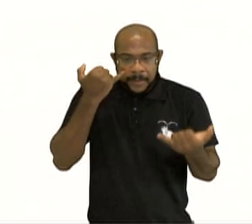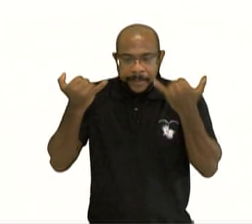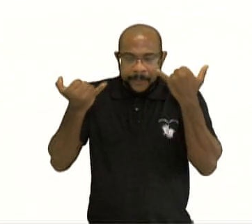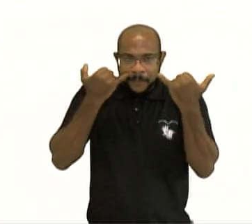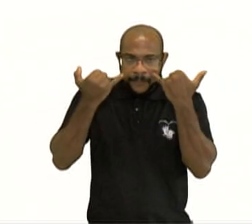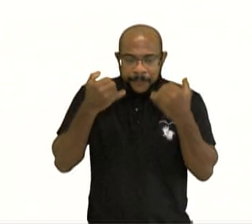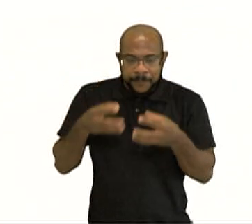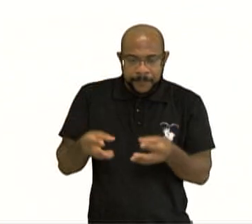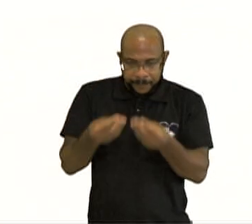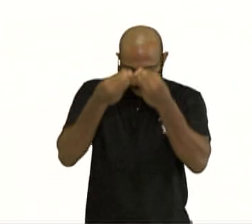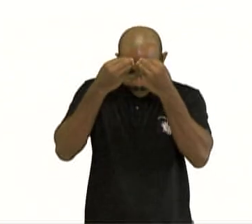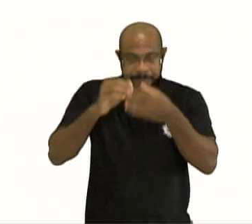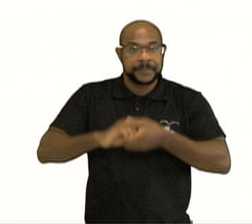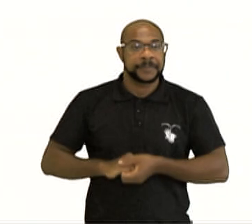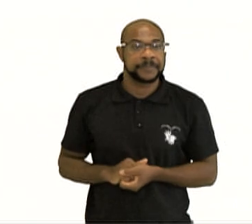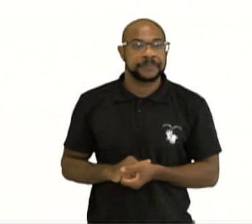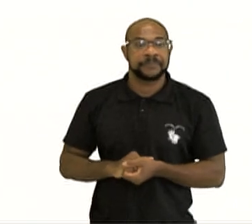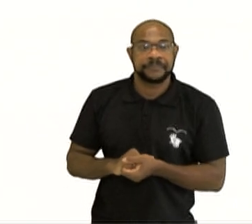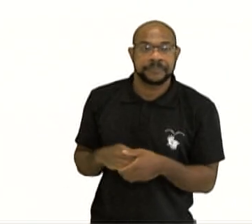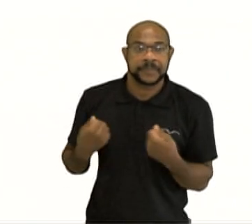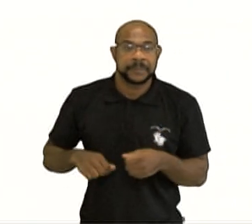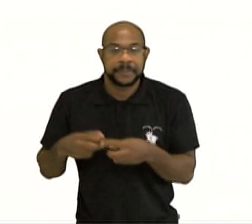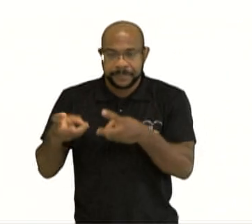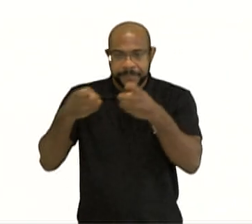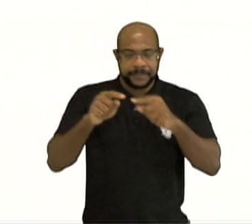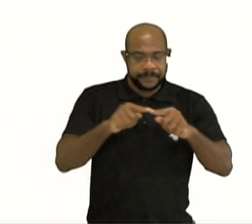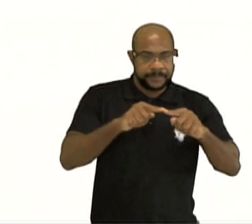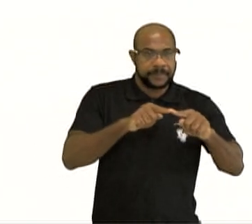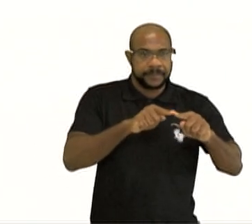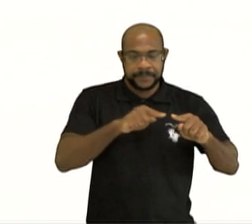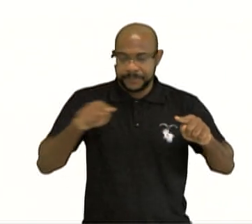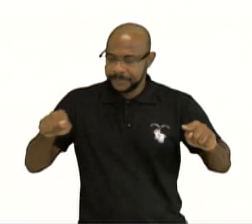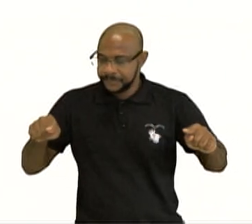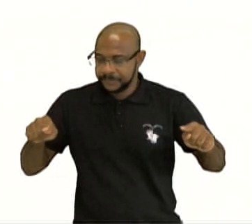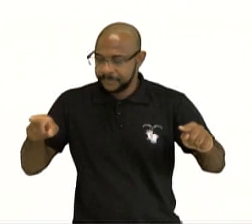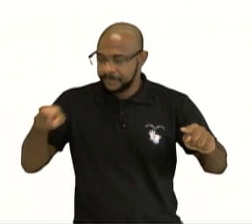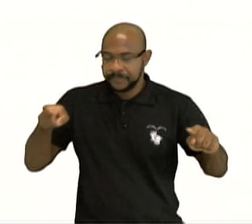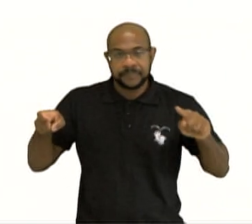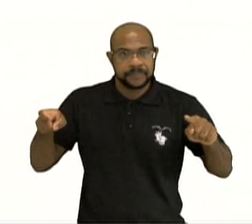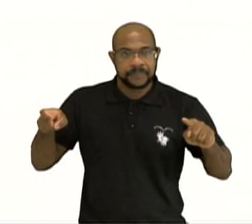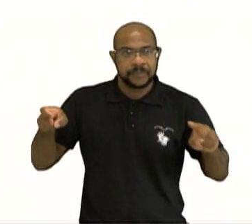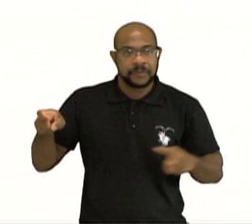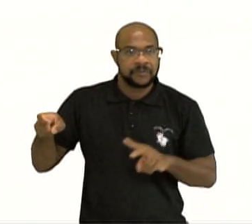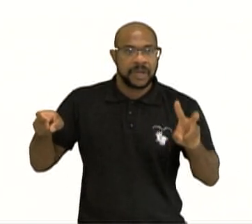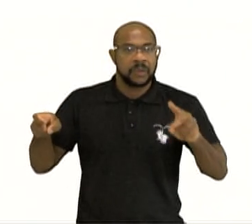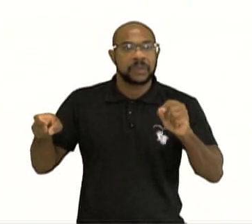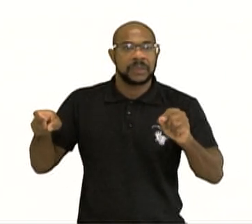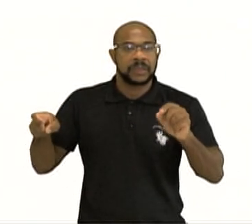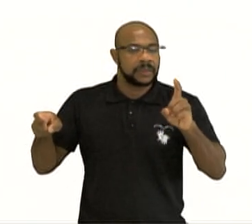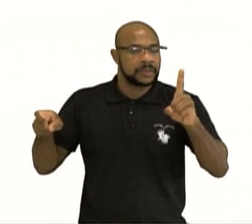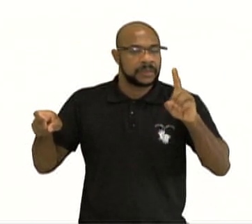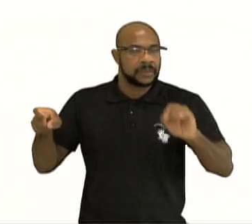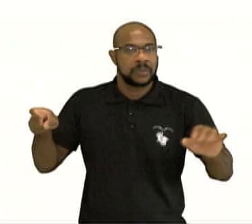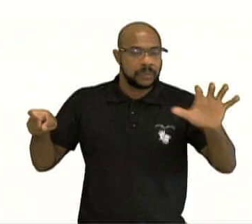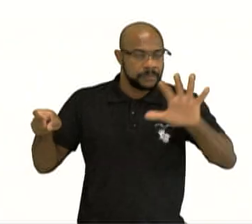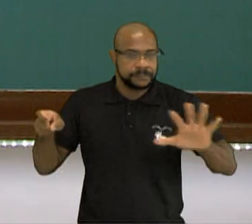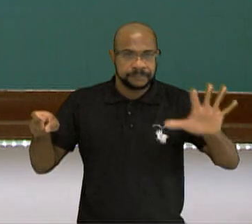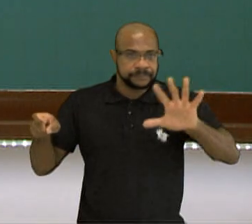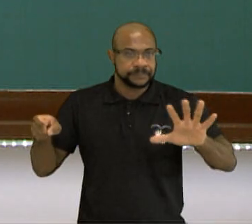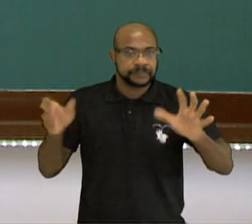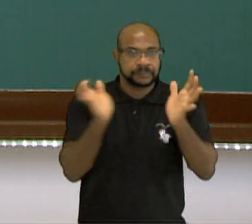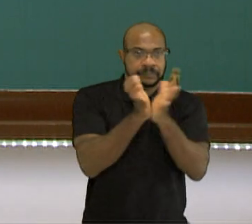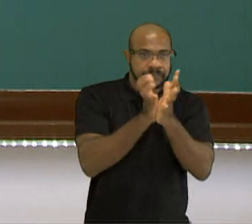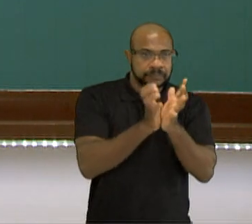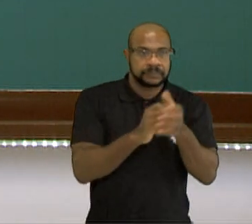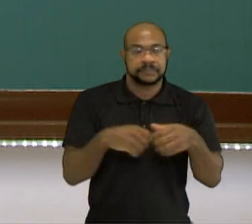Então, saindo do eixo x, os valores do conjunto domínio. E eles precisam ter